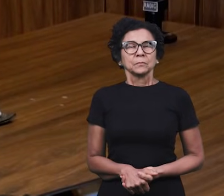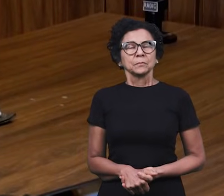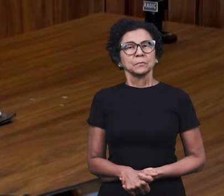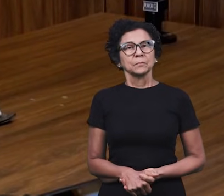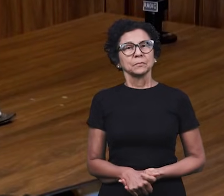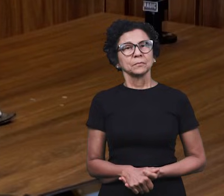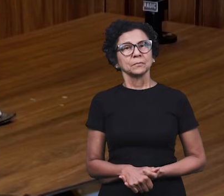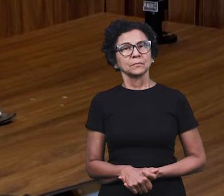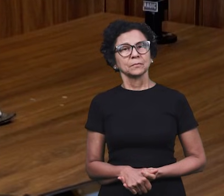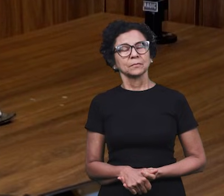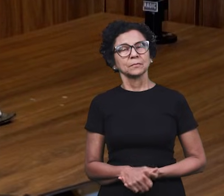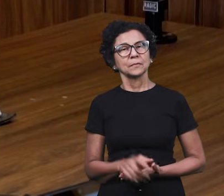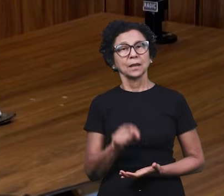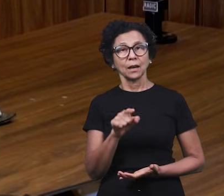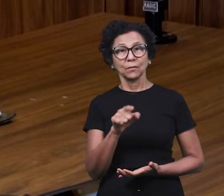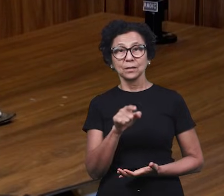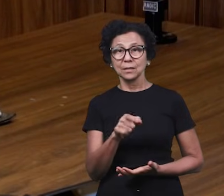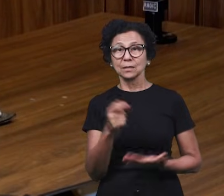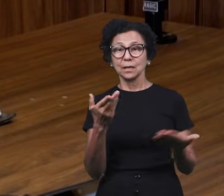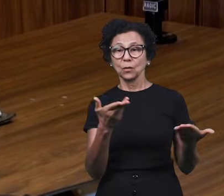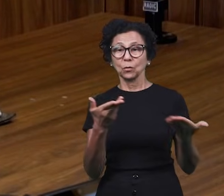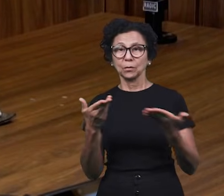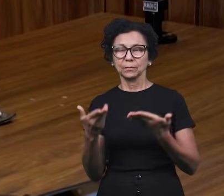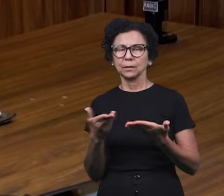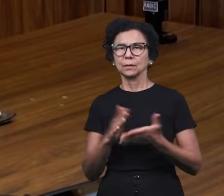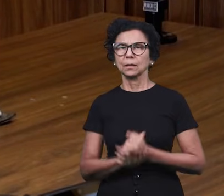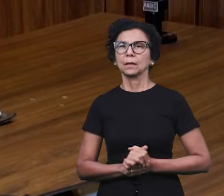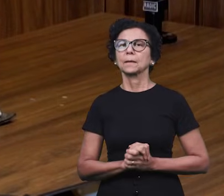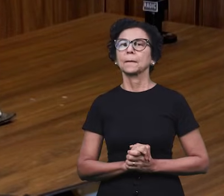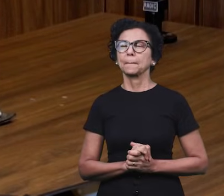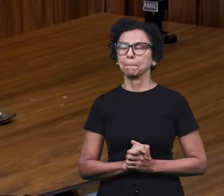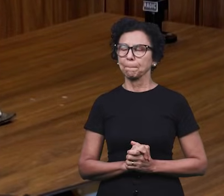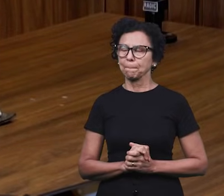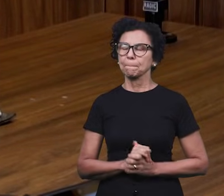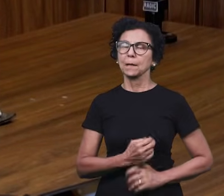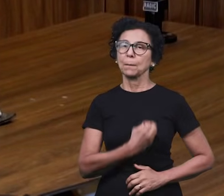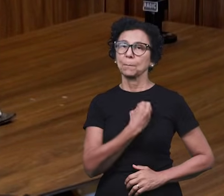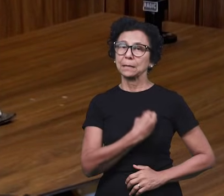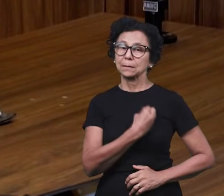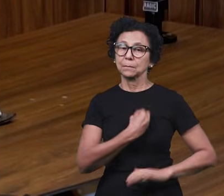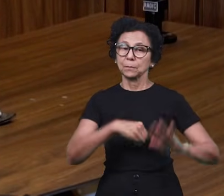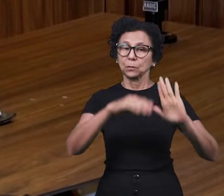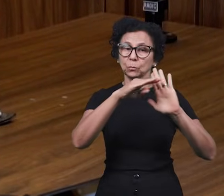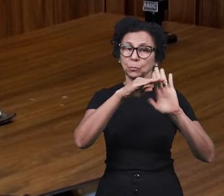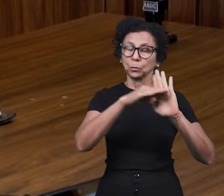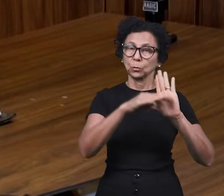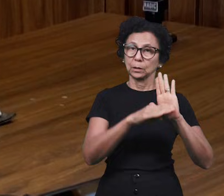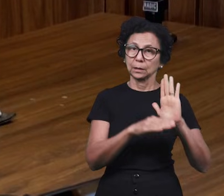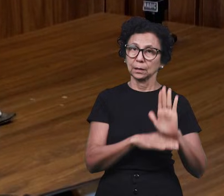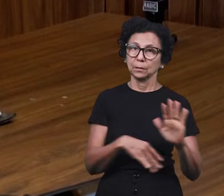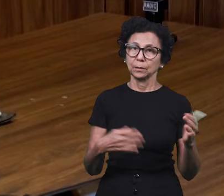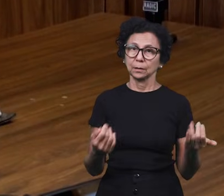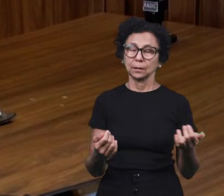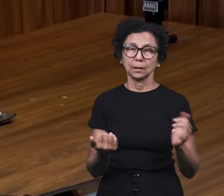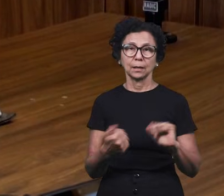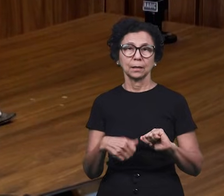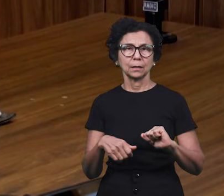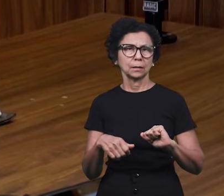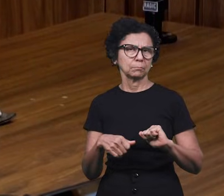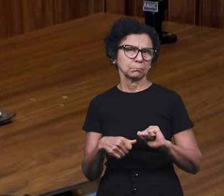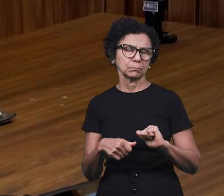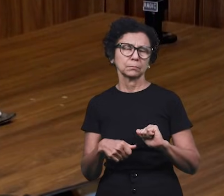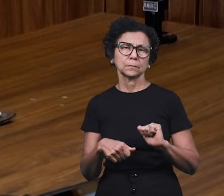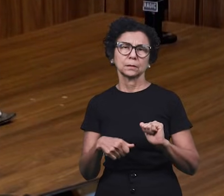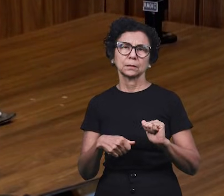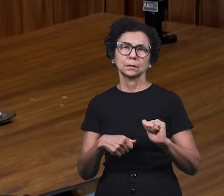amigo telespectador, queria convidar a fazer parte. Esse é um programa que faz parte da grade da Igreja Cristã Maranata,